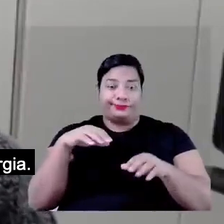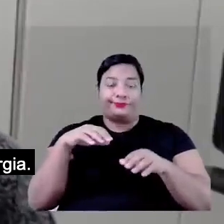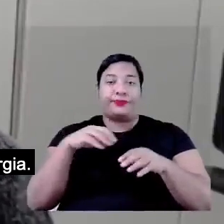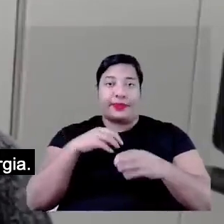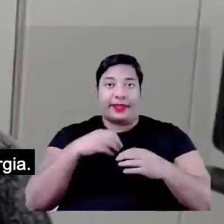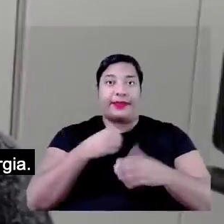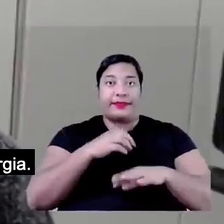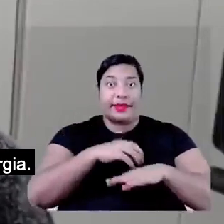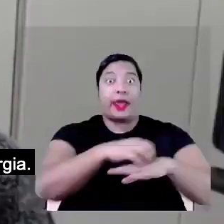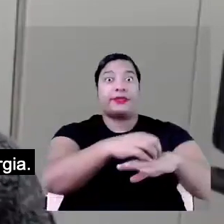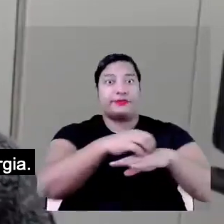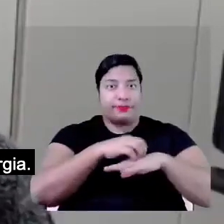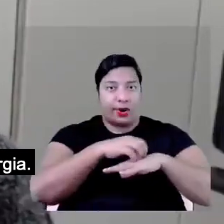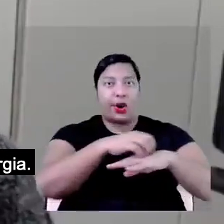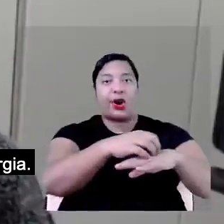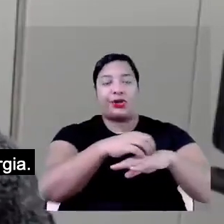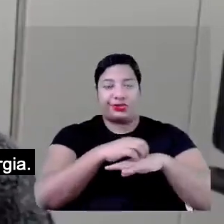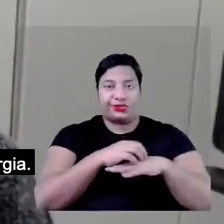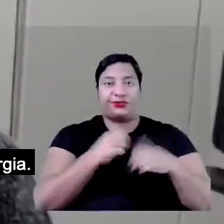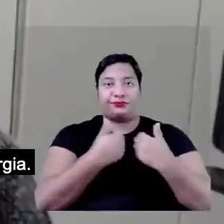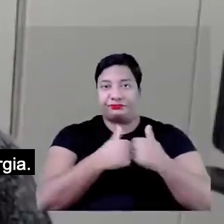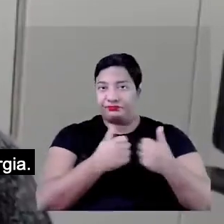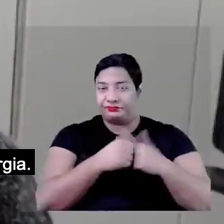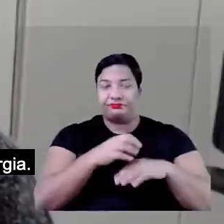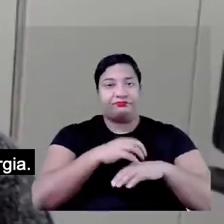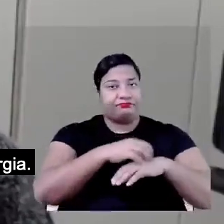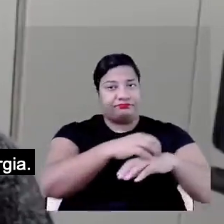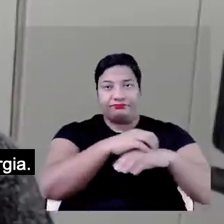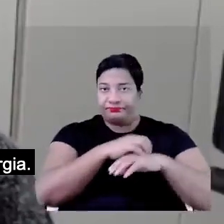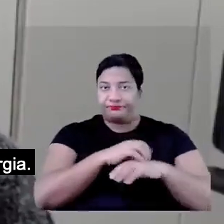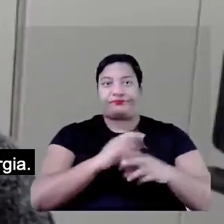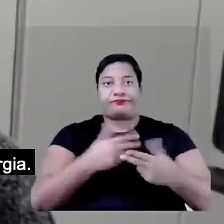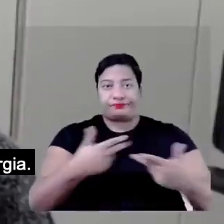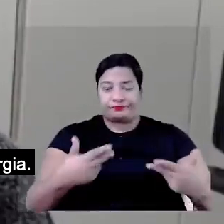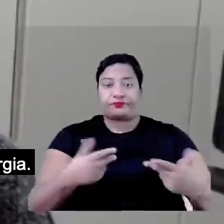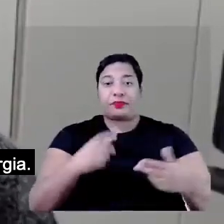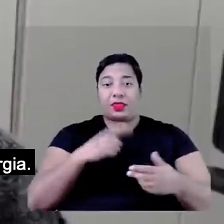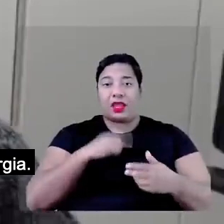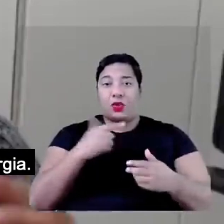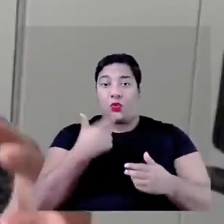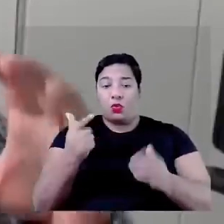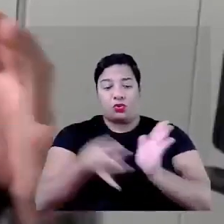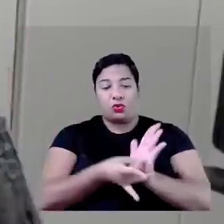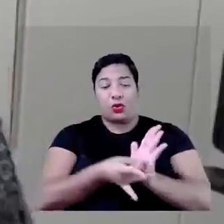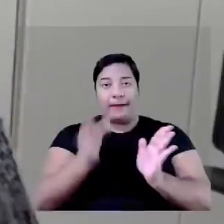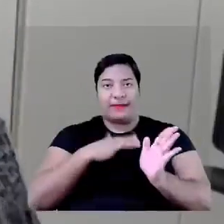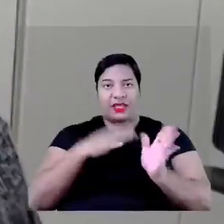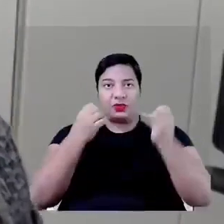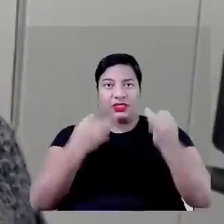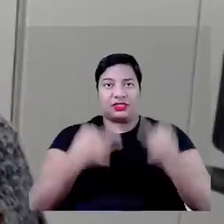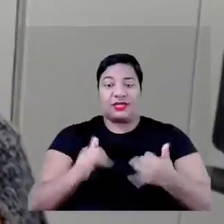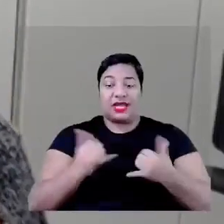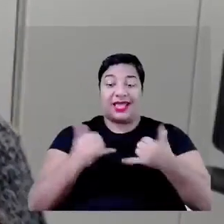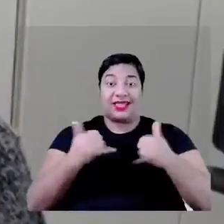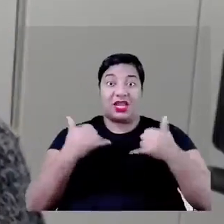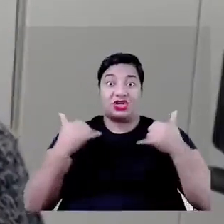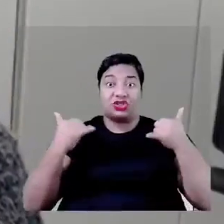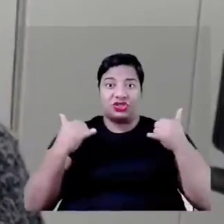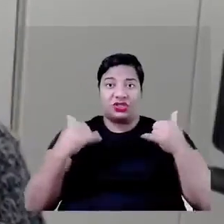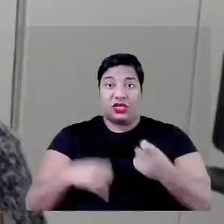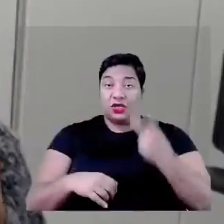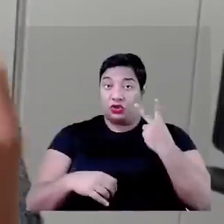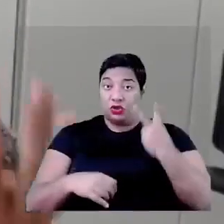do PAC, ele está dividido, né, no setor de transportes e tem também um capítulo sobre energia. Então, esses dois setores, eles estão